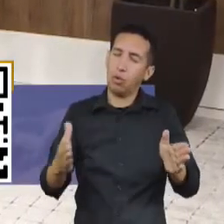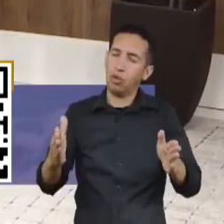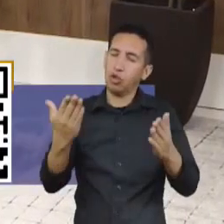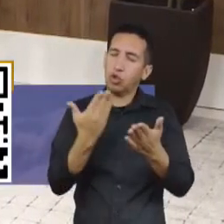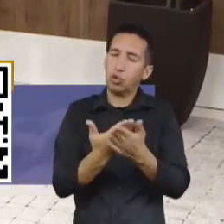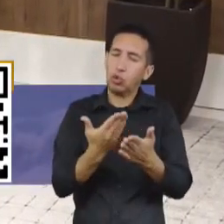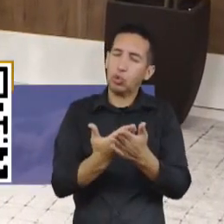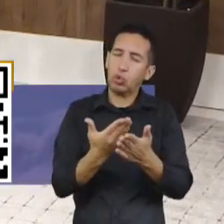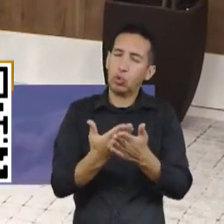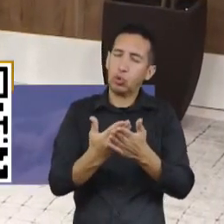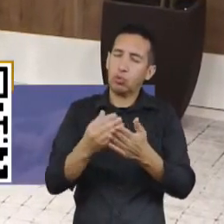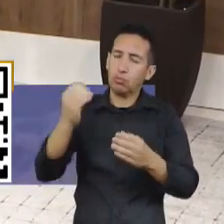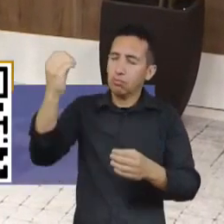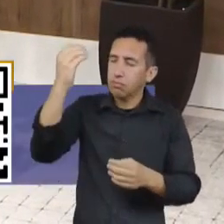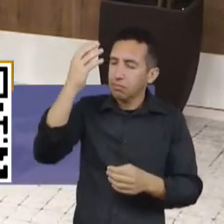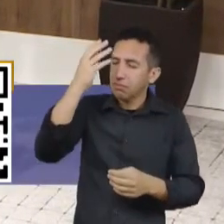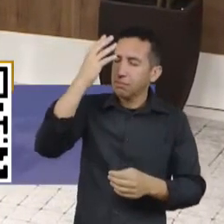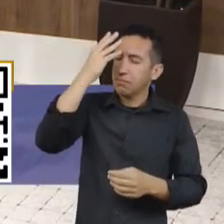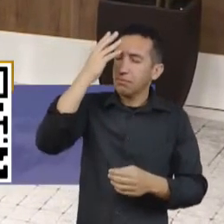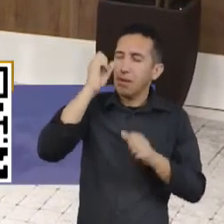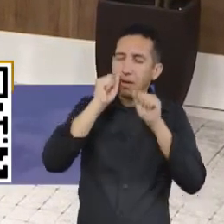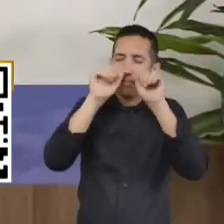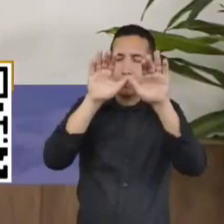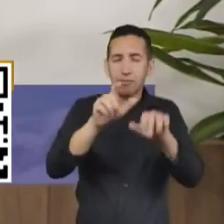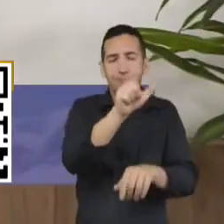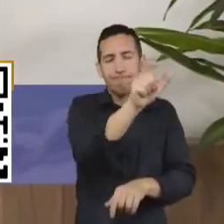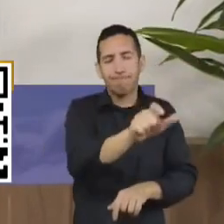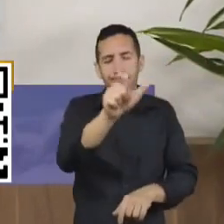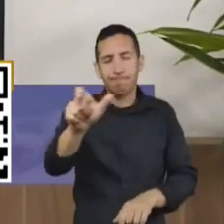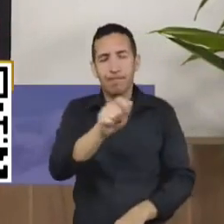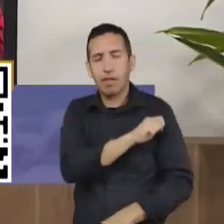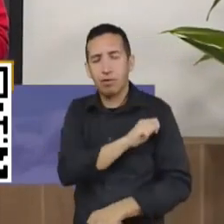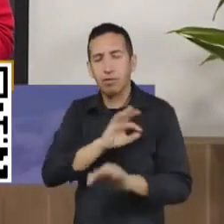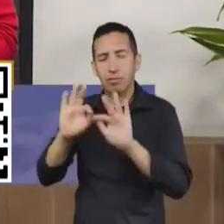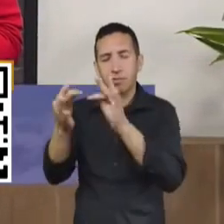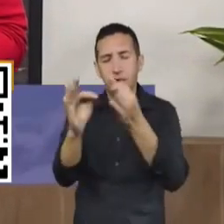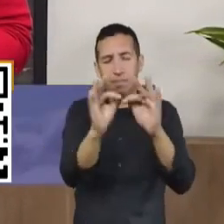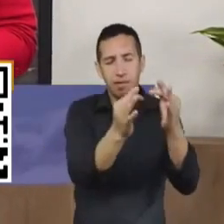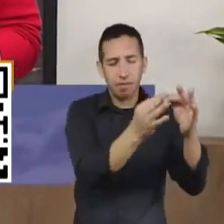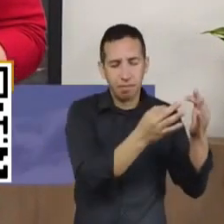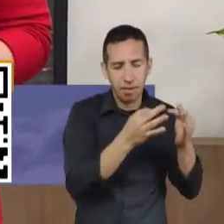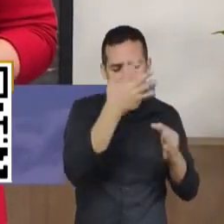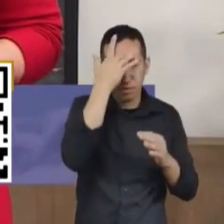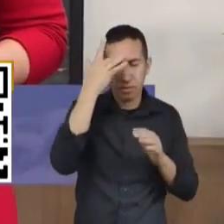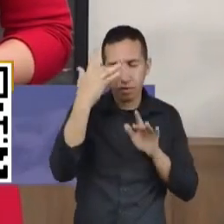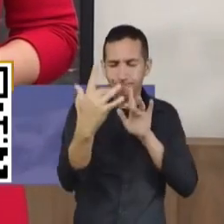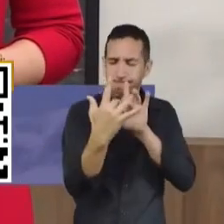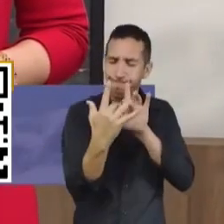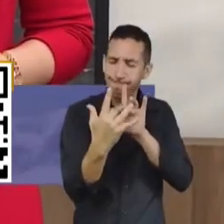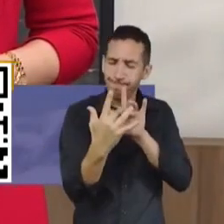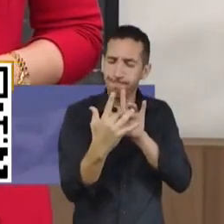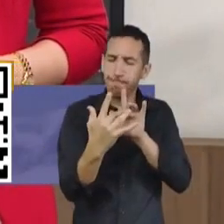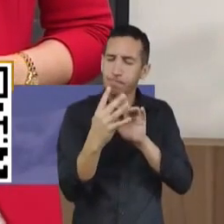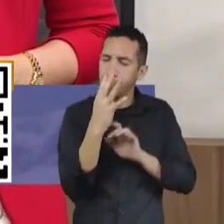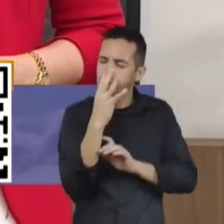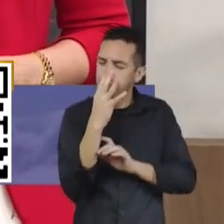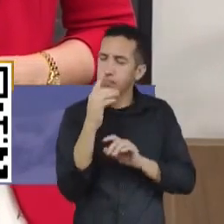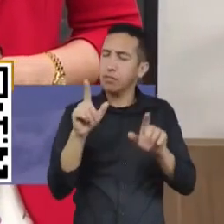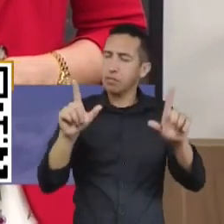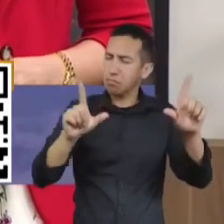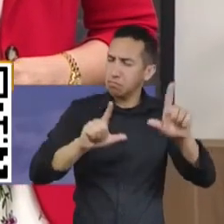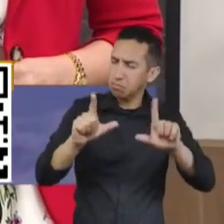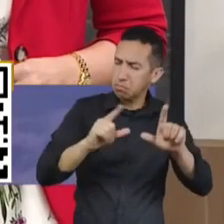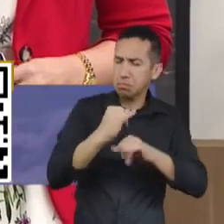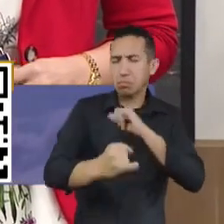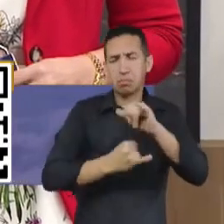para essa classe bíblica Pedimos que o Senhor nos ilumine e abençoe cada aluno cada família cada pessoa que está conectada não somente